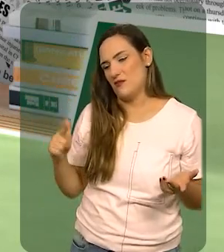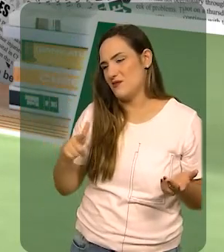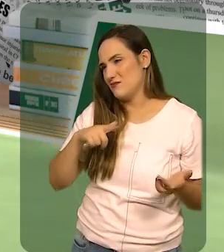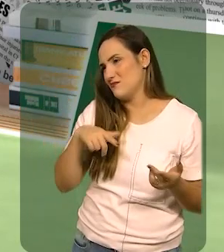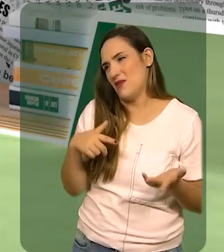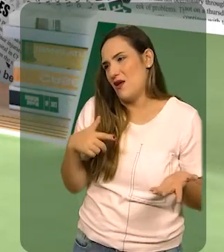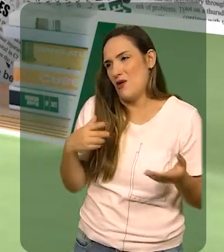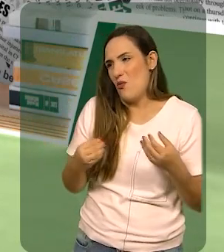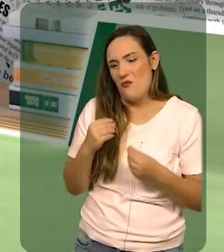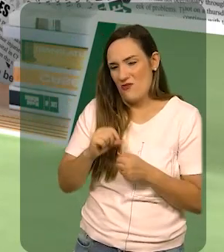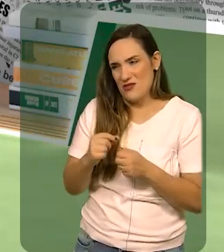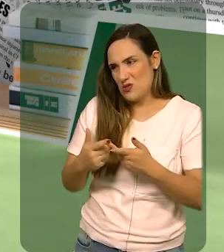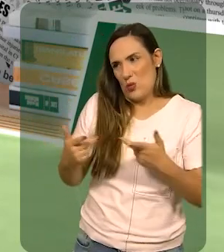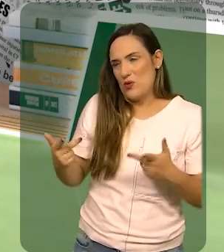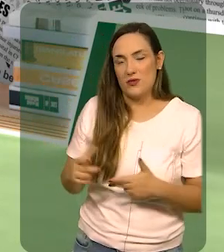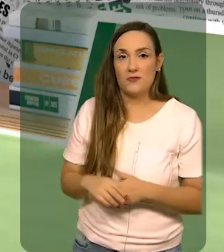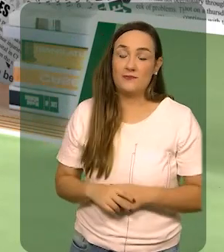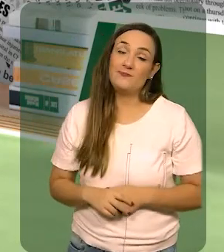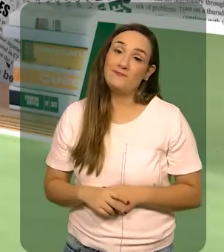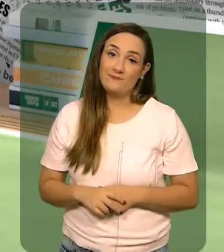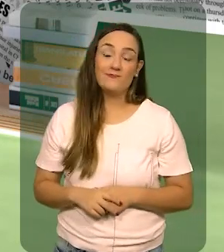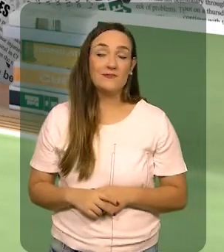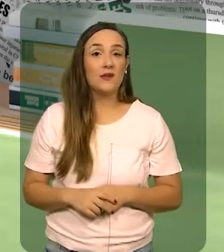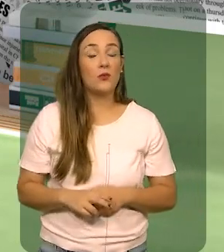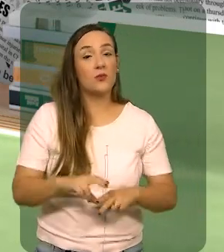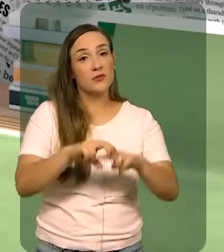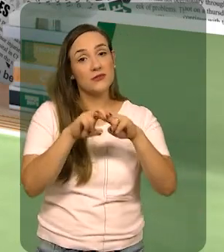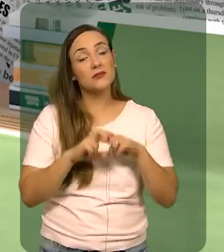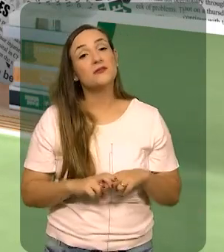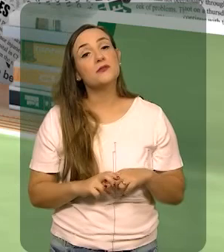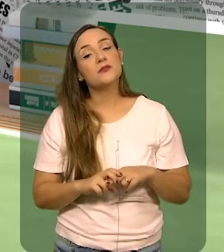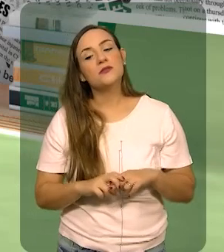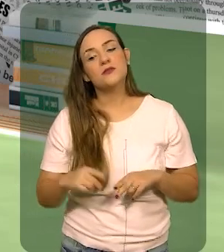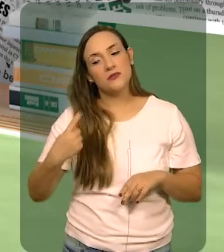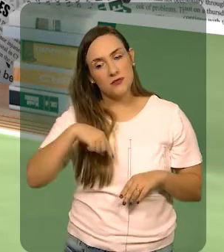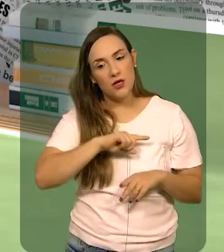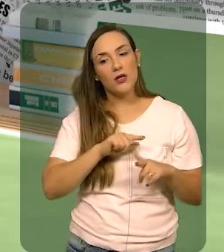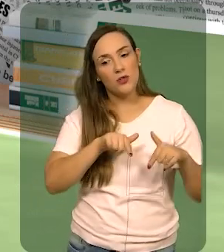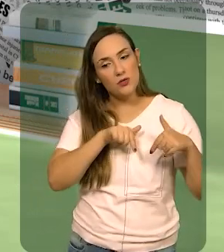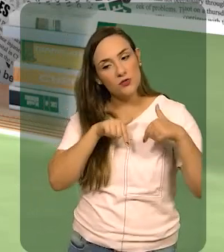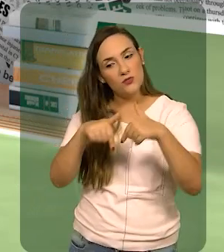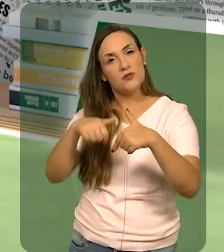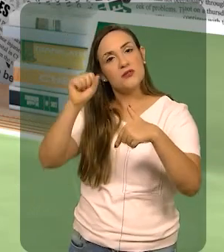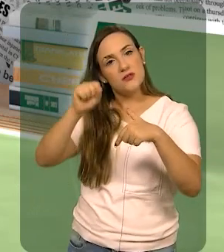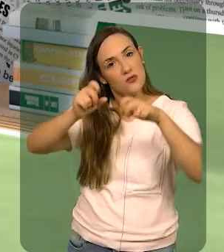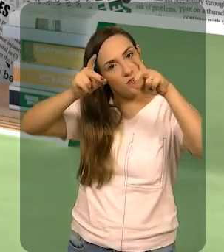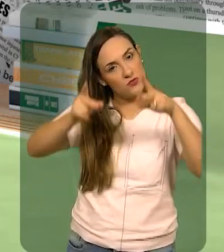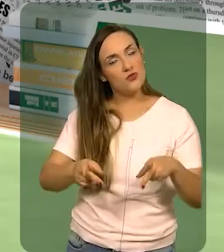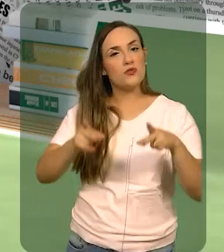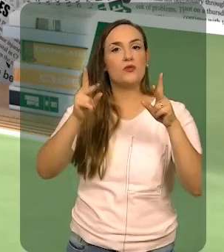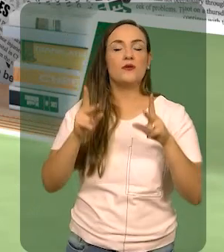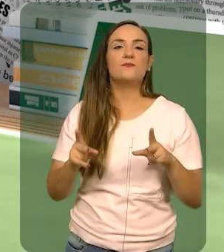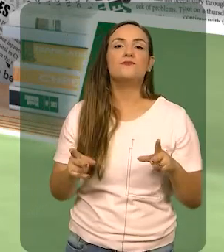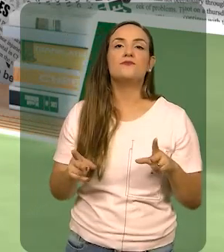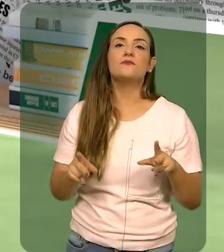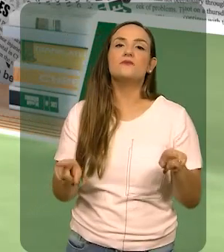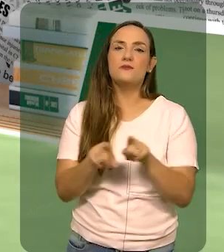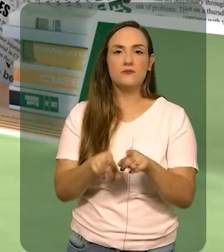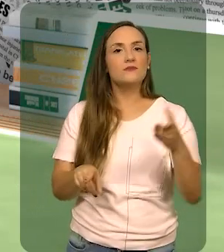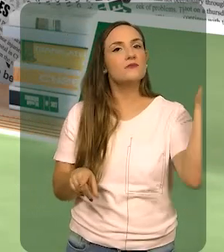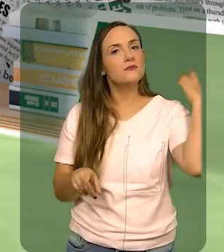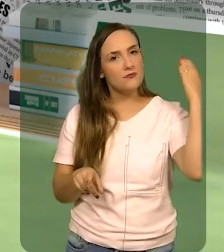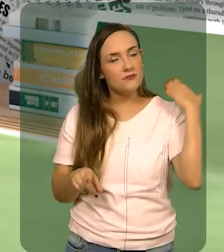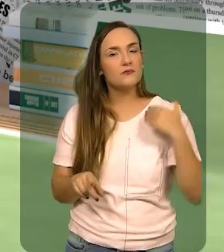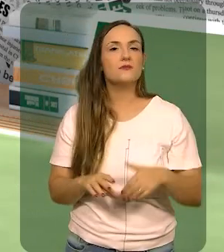fazer isso ou aquilo, né. Então acho que a luta, né, principalmente de nós quanto indígena e daqueles que já